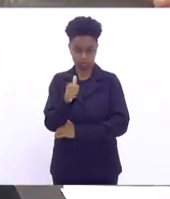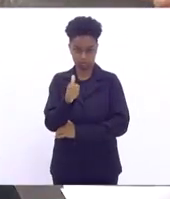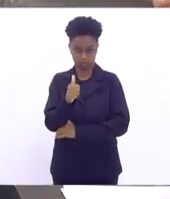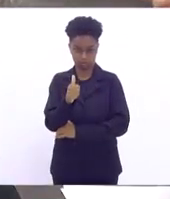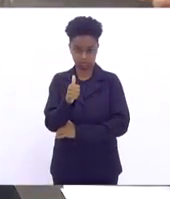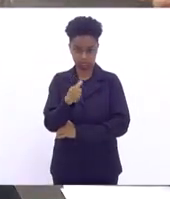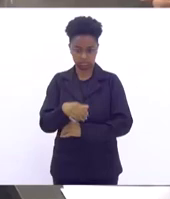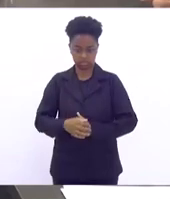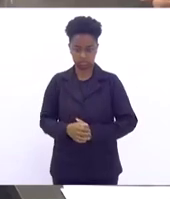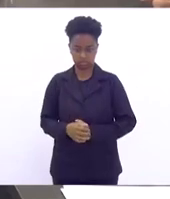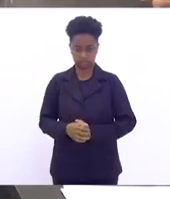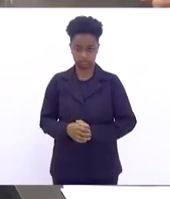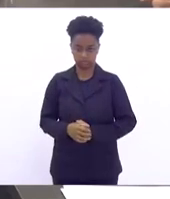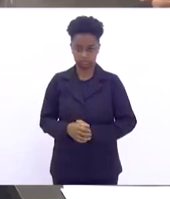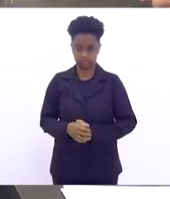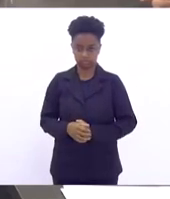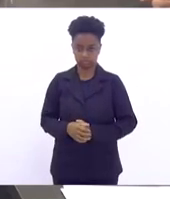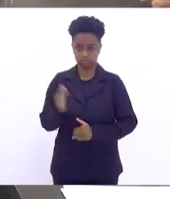federal